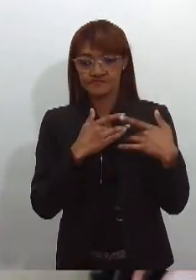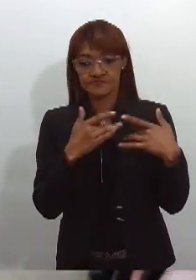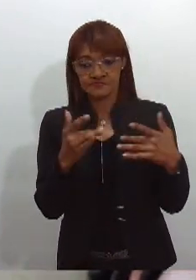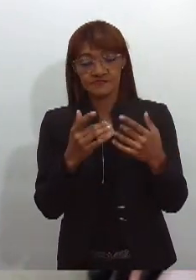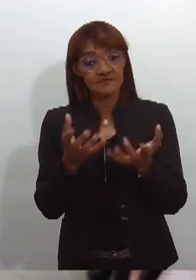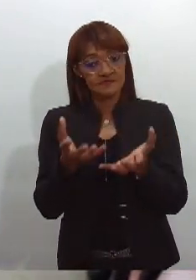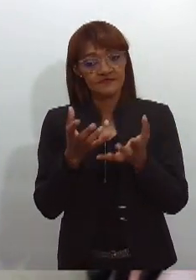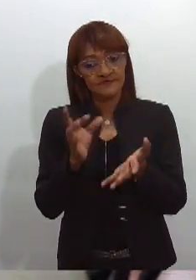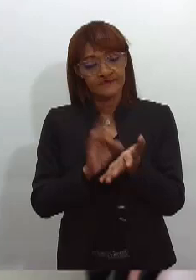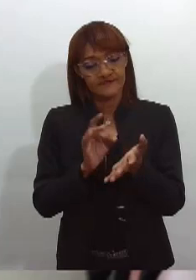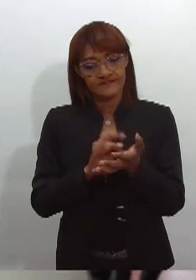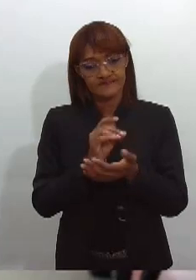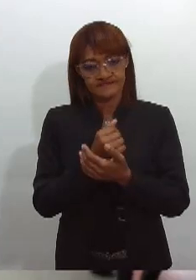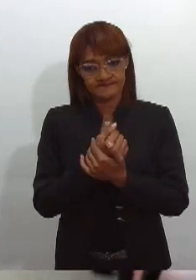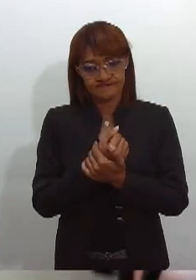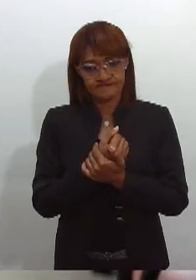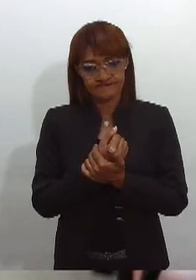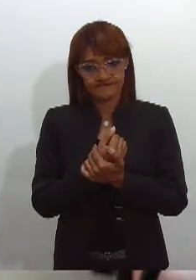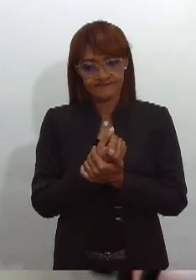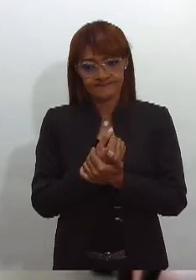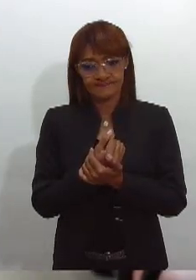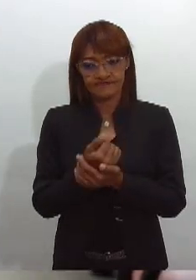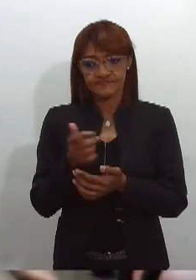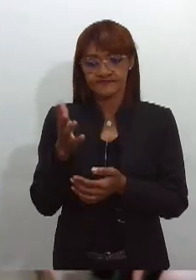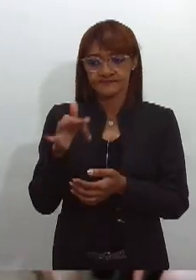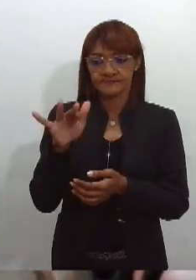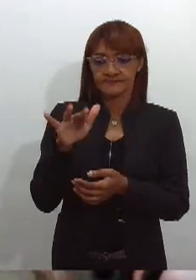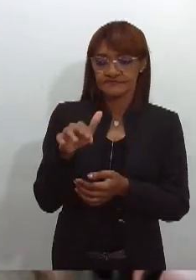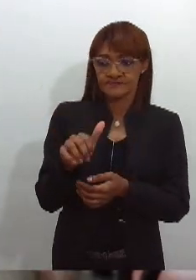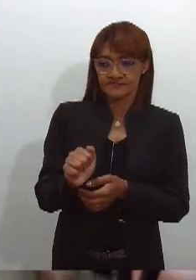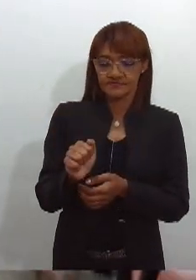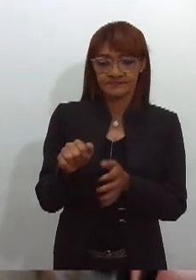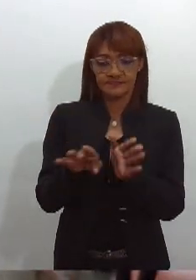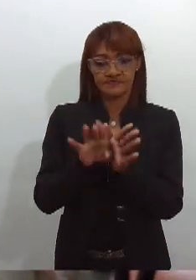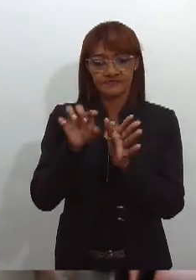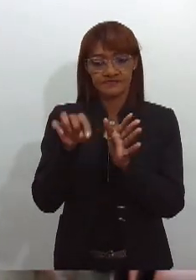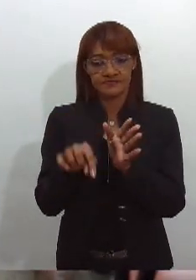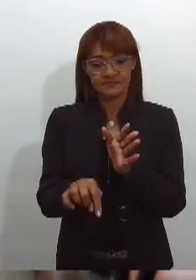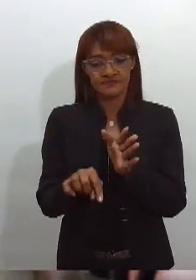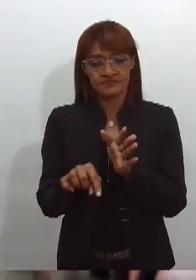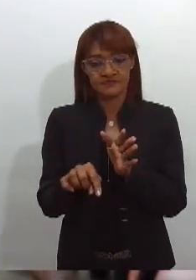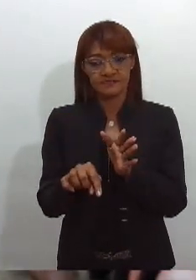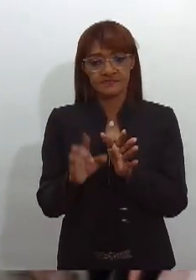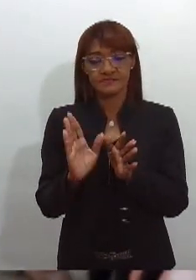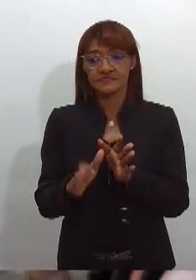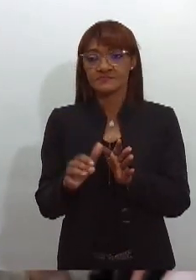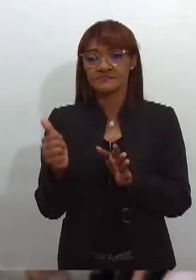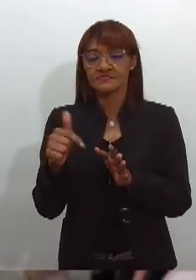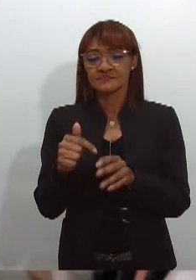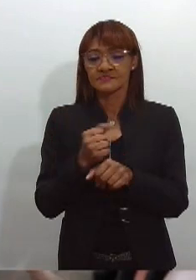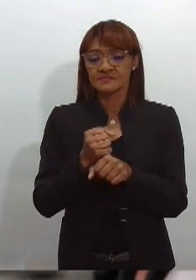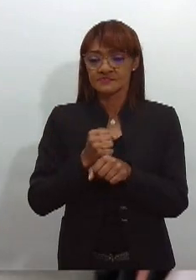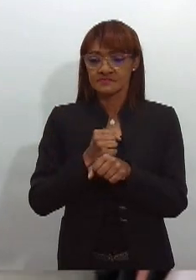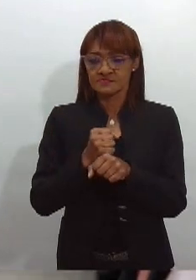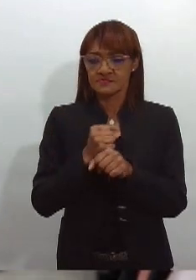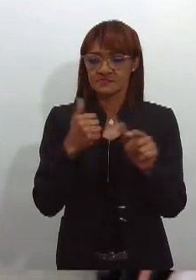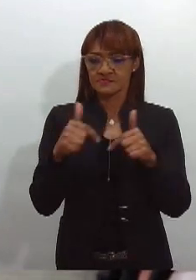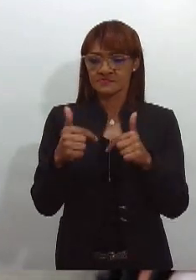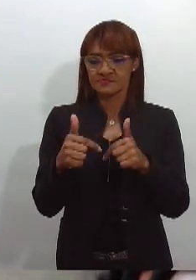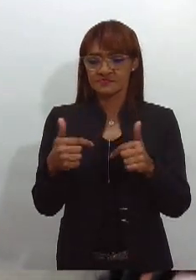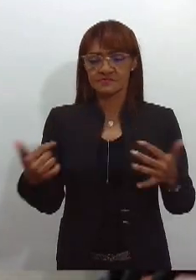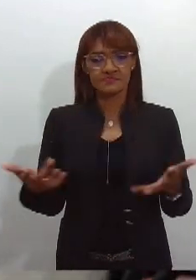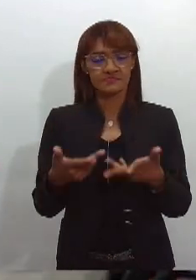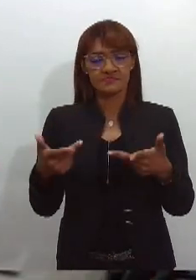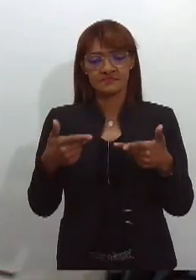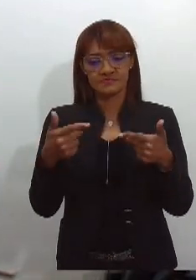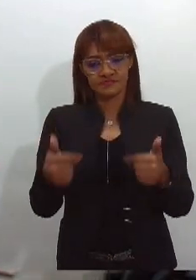vida. E a Fernanda é uma grande jornalista que chegou aqui nessa casa, nesse estado há 7 anos, e tem um trabalho excelente na Assembleia Legislativa. Nós conhecemos o trabalho